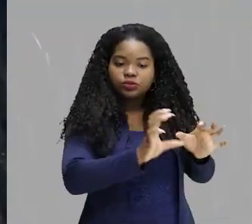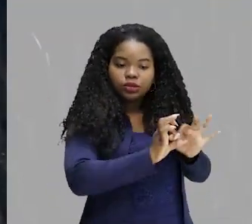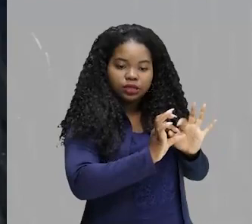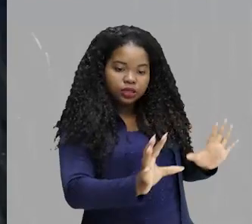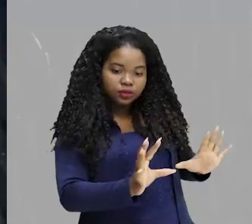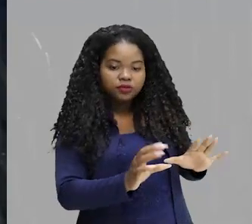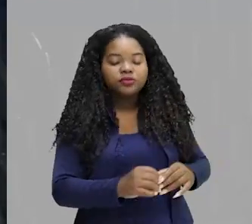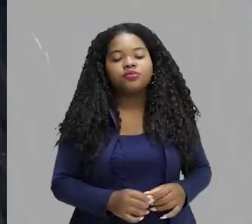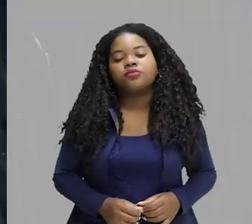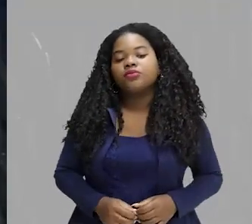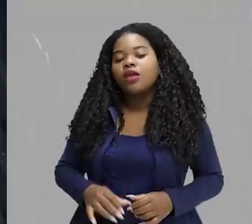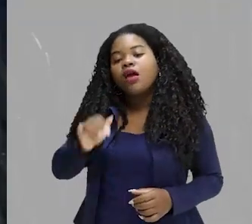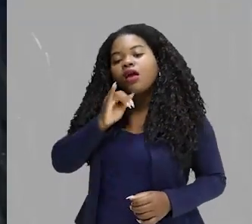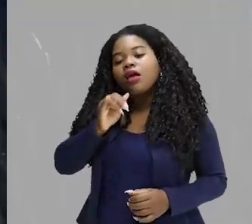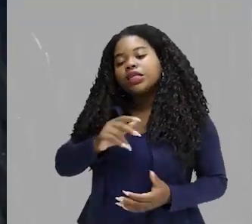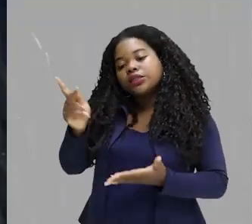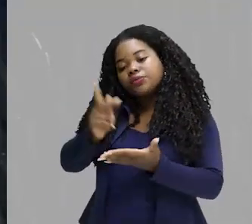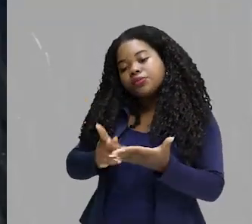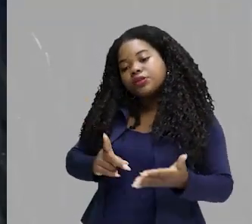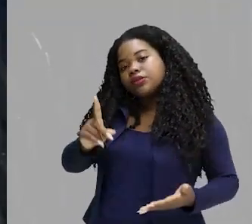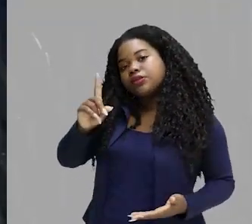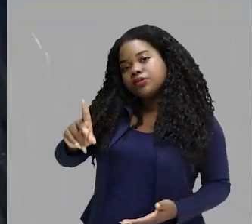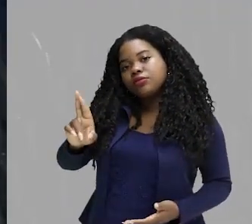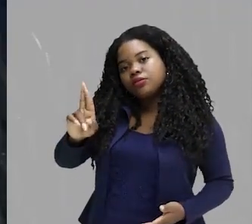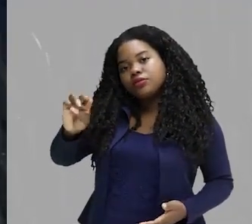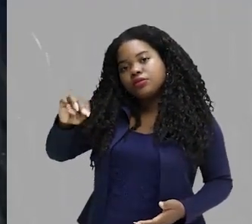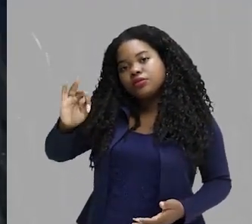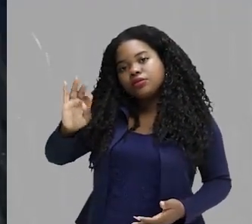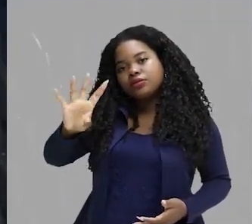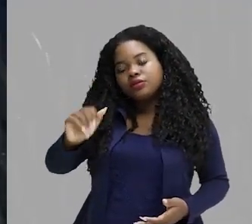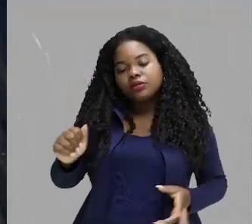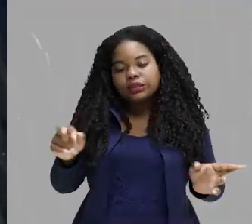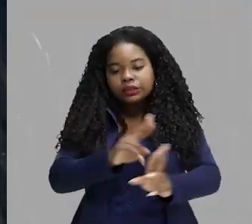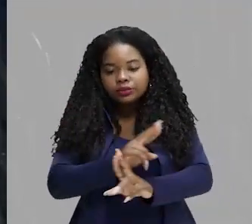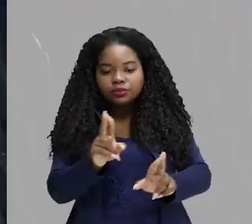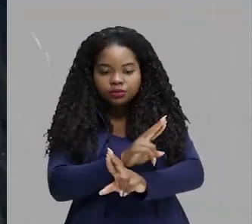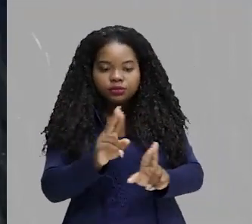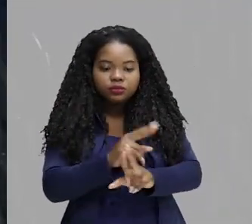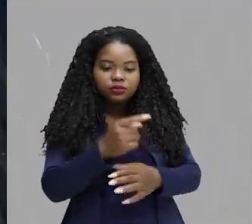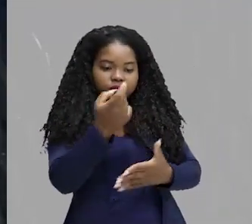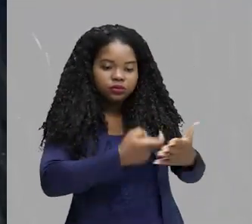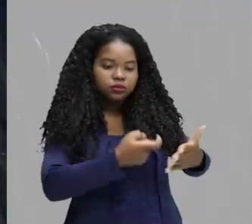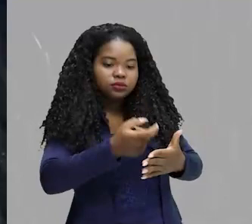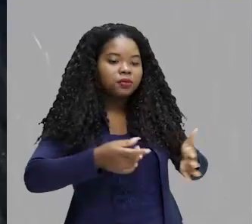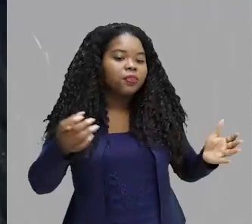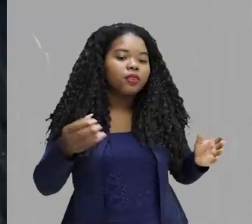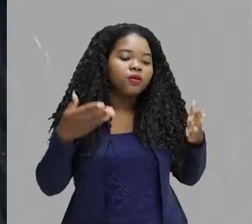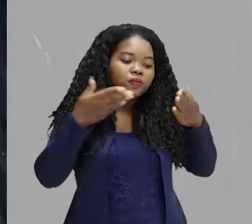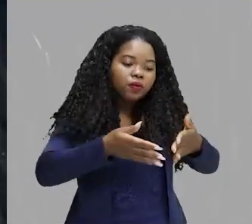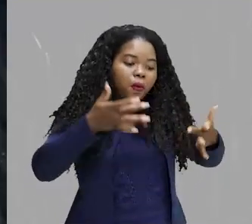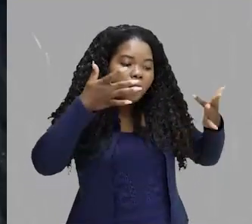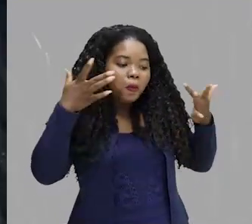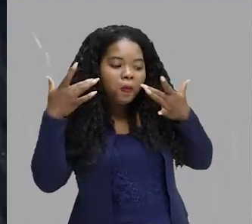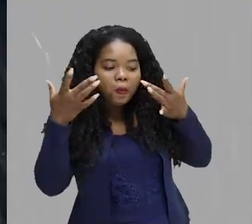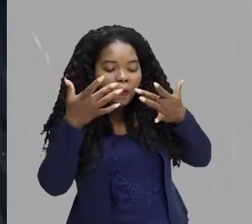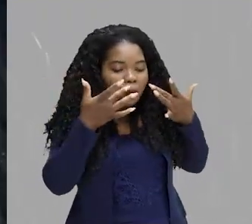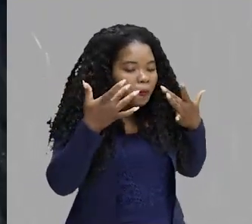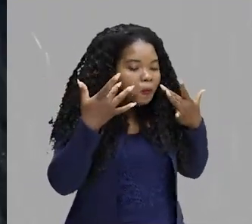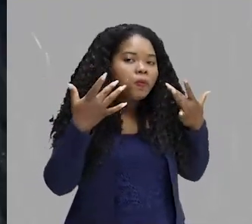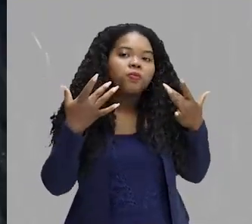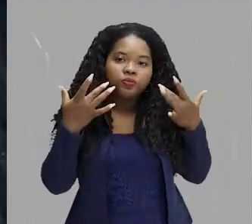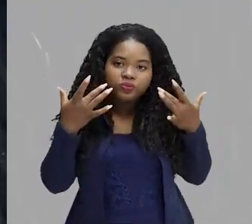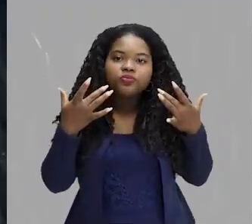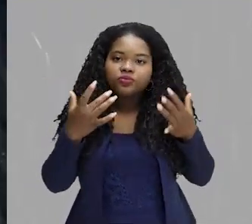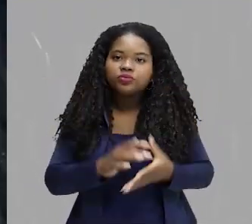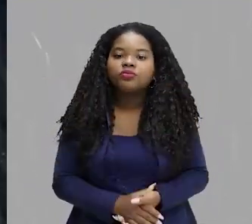tem exemplos. A poesia dramática, que muitas vezes está relacionada aos textos do teatro, textos que eram encenados